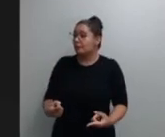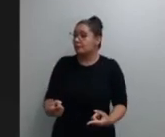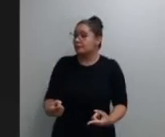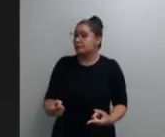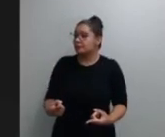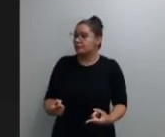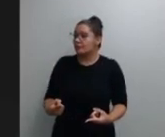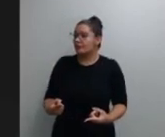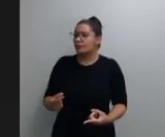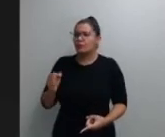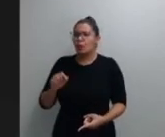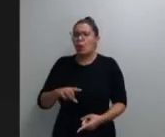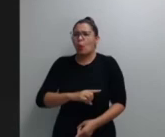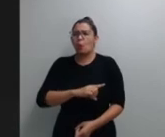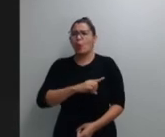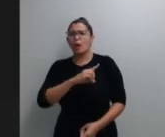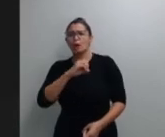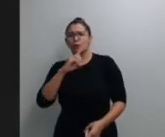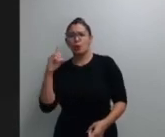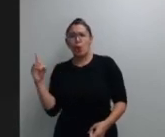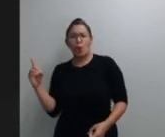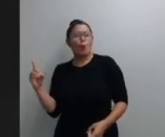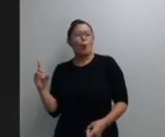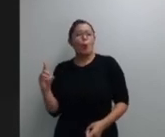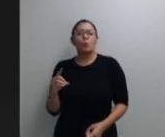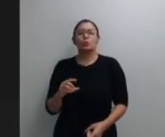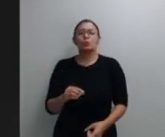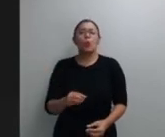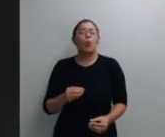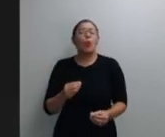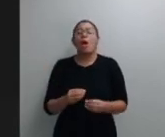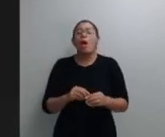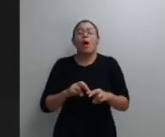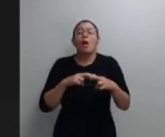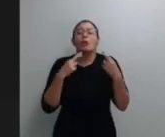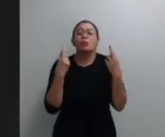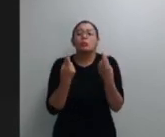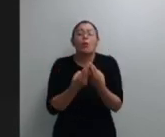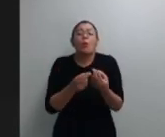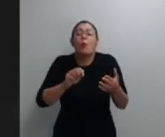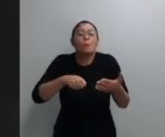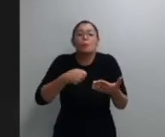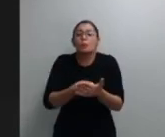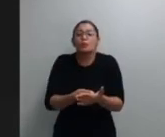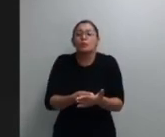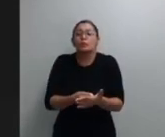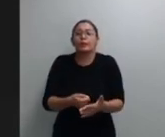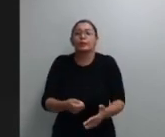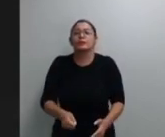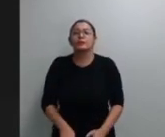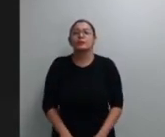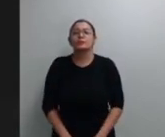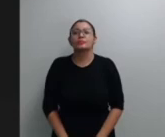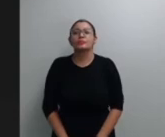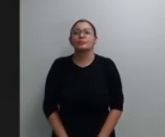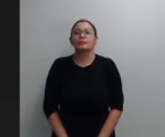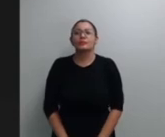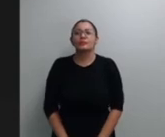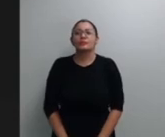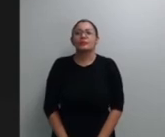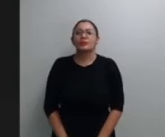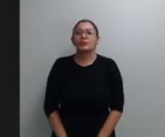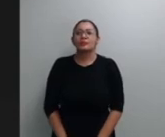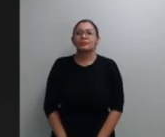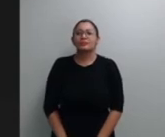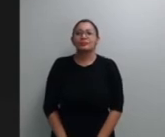é a data de quando a assembleia da empresa aprovou alteração contratual até porque ela podia empurrar essa assembleia por não sei